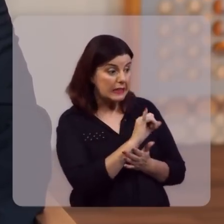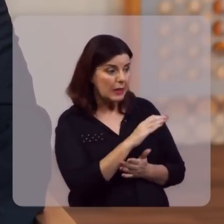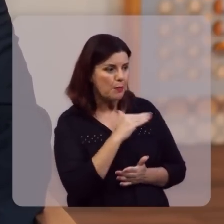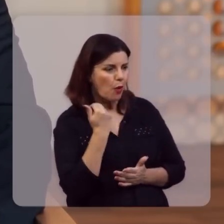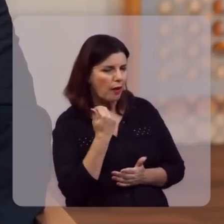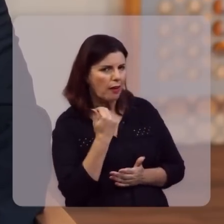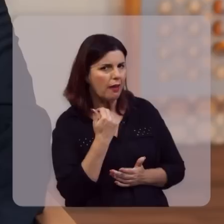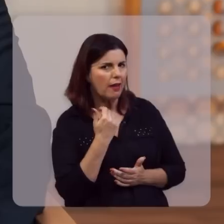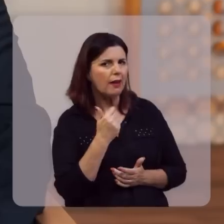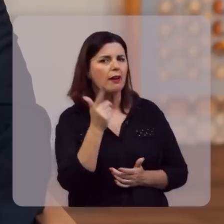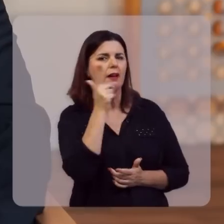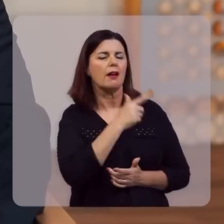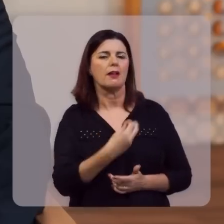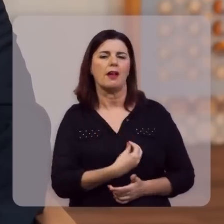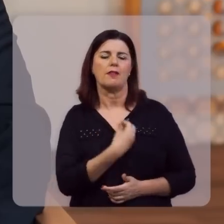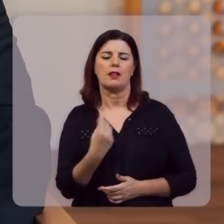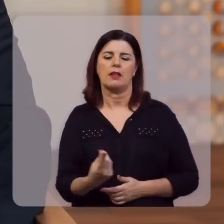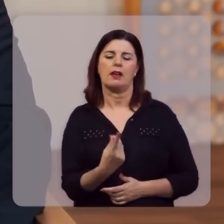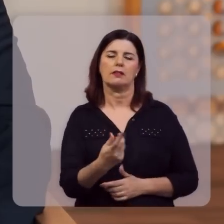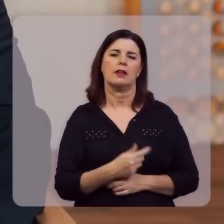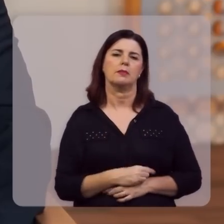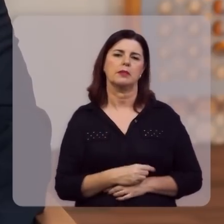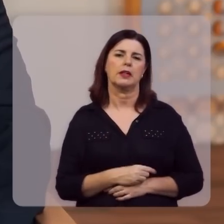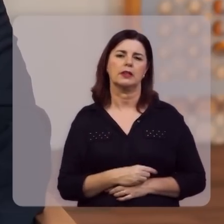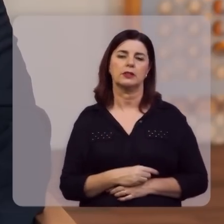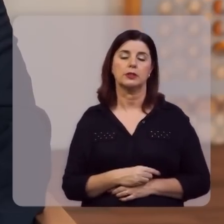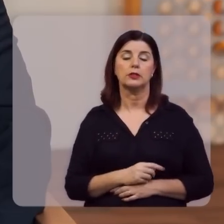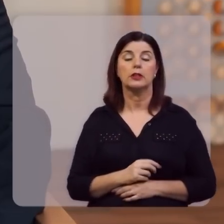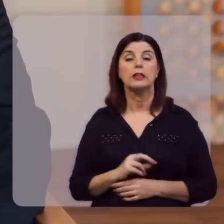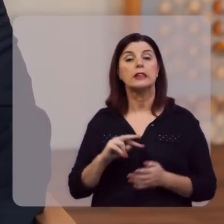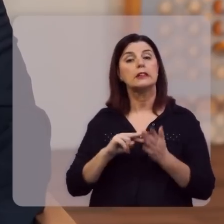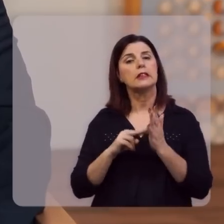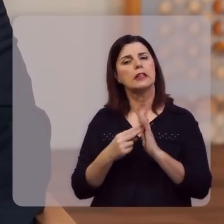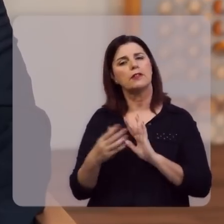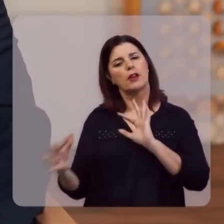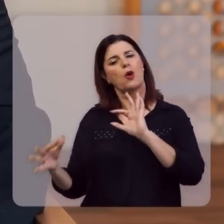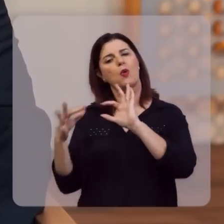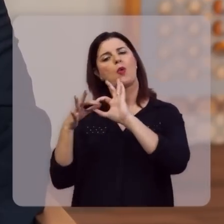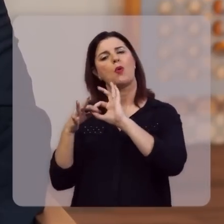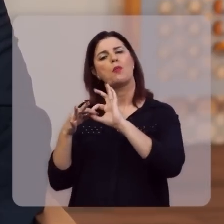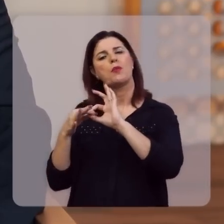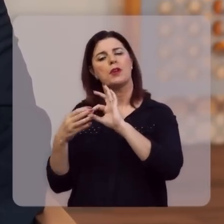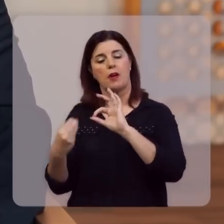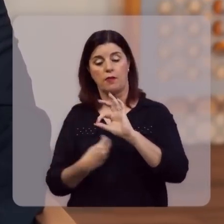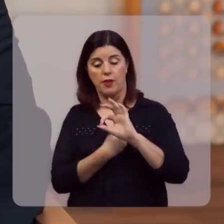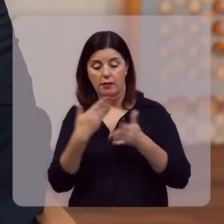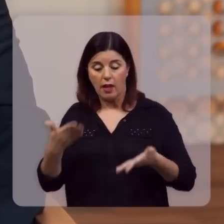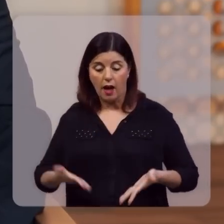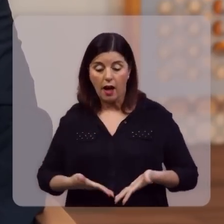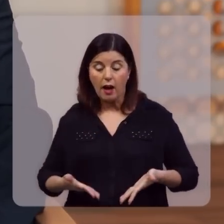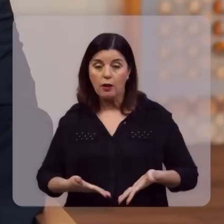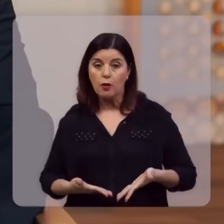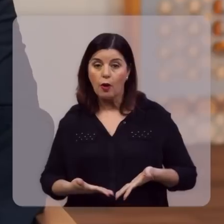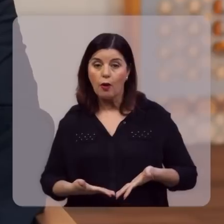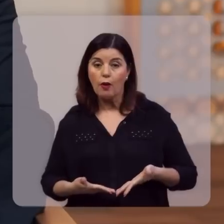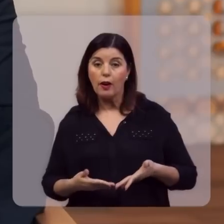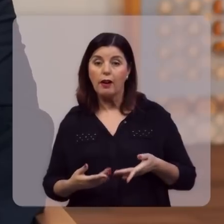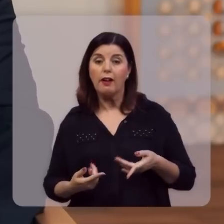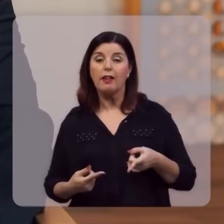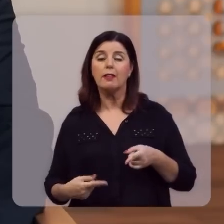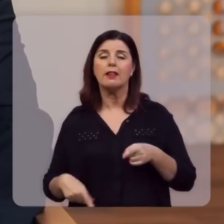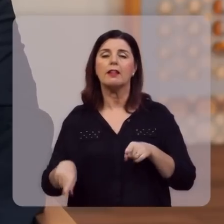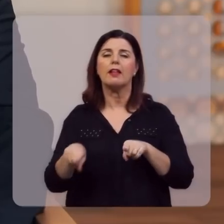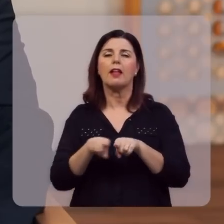morra, terá a vida eterna. Não morrerá eternamente no sentido de que terá comunhão nesta vida, do lado de